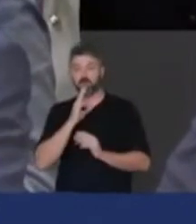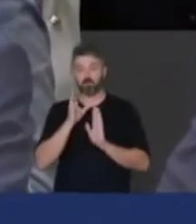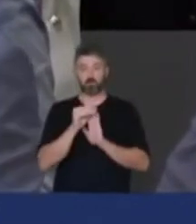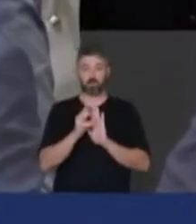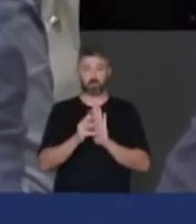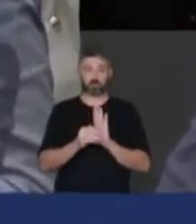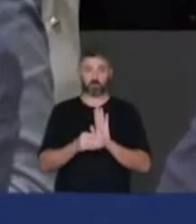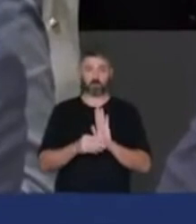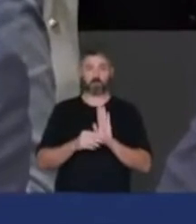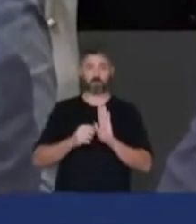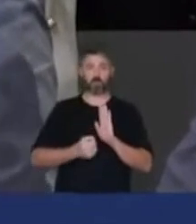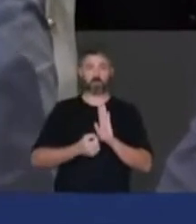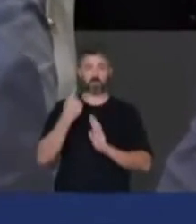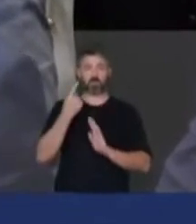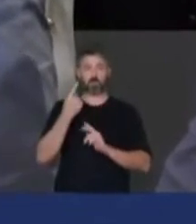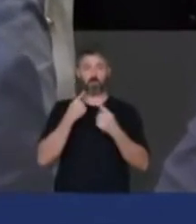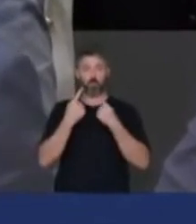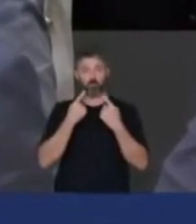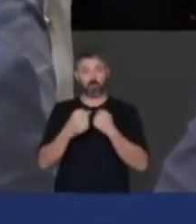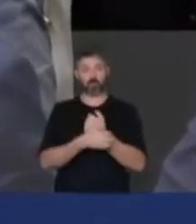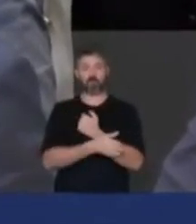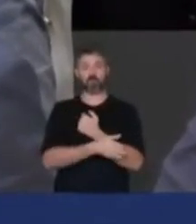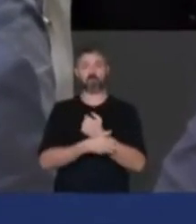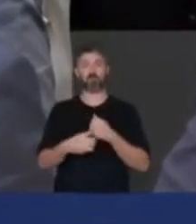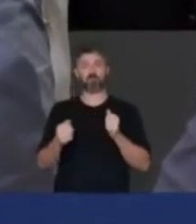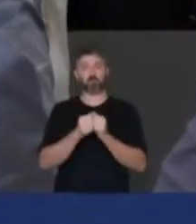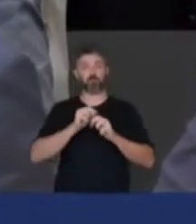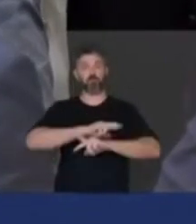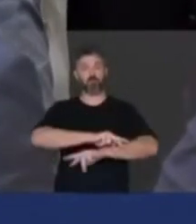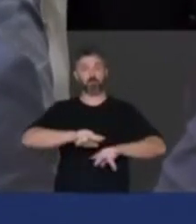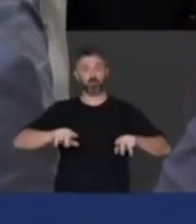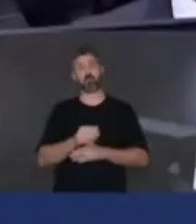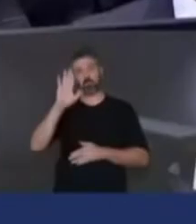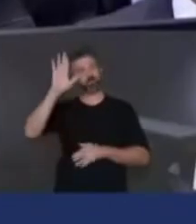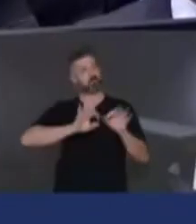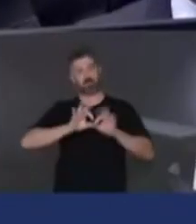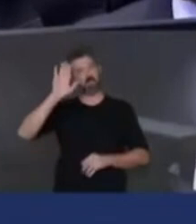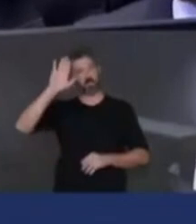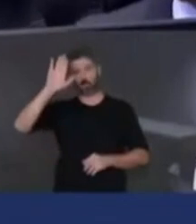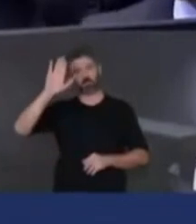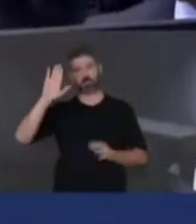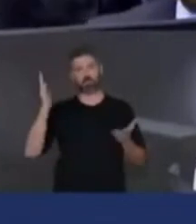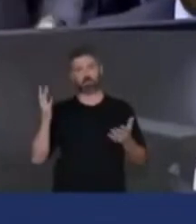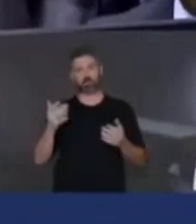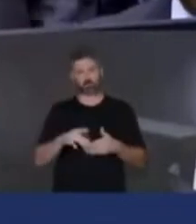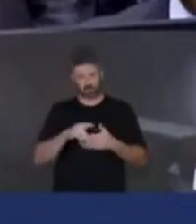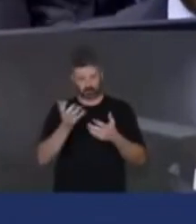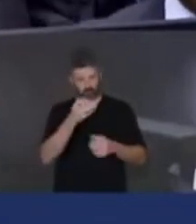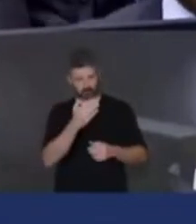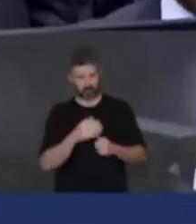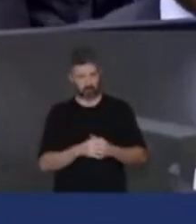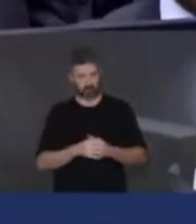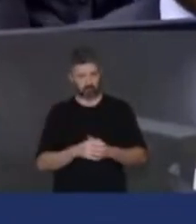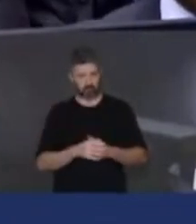dentro de uma big tag é tranquilo você trabalha de bermuda você pode tomar refrigerante jogar videogame e fliperama dentro da empresa muito diferente da